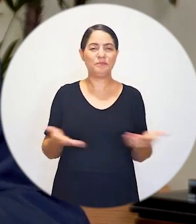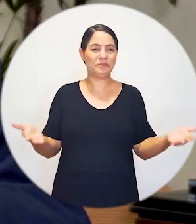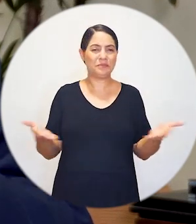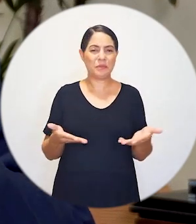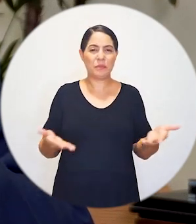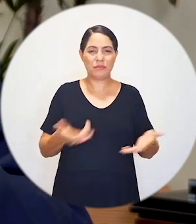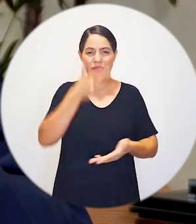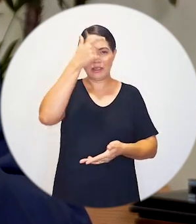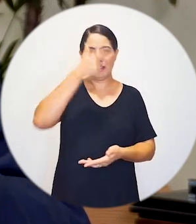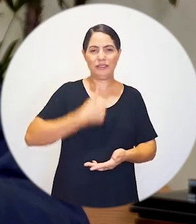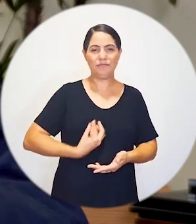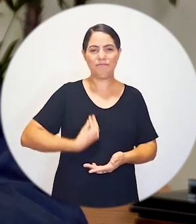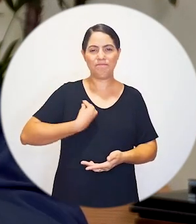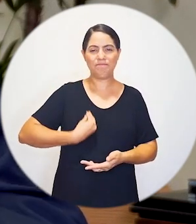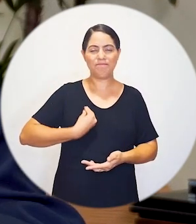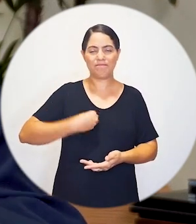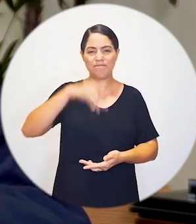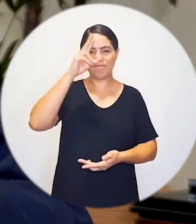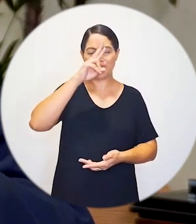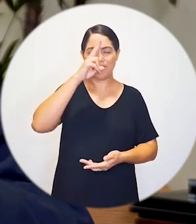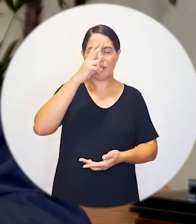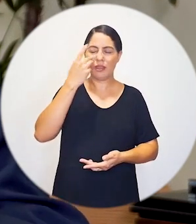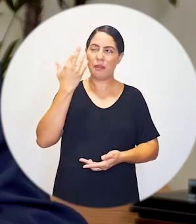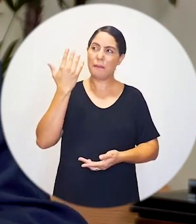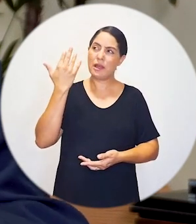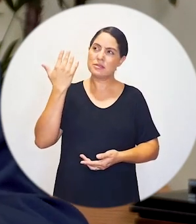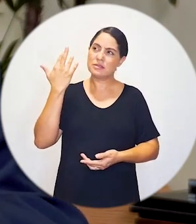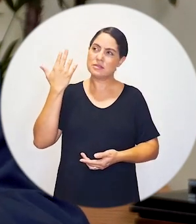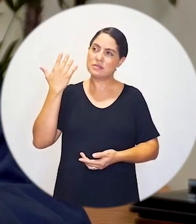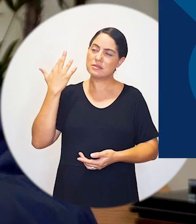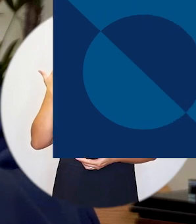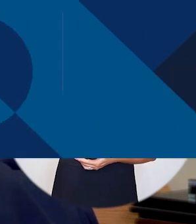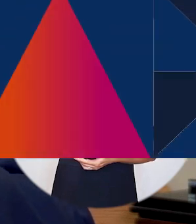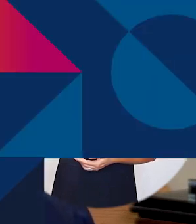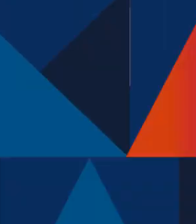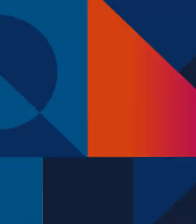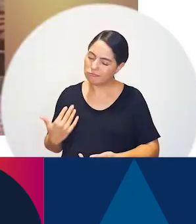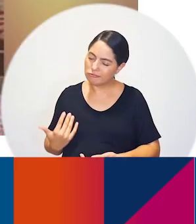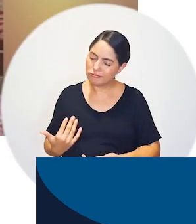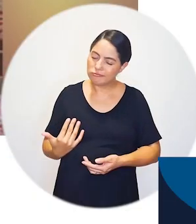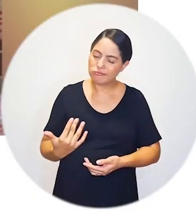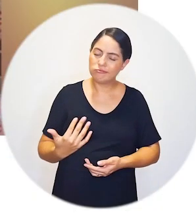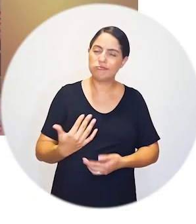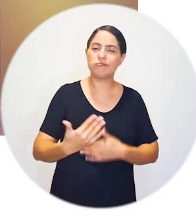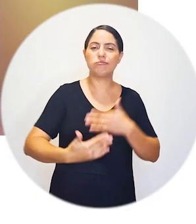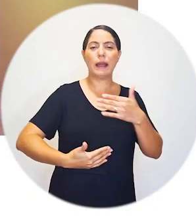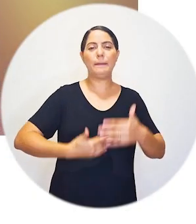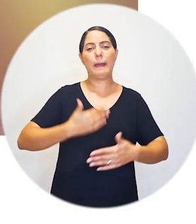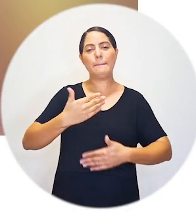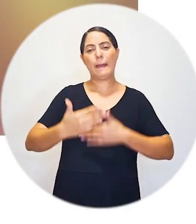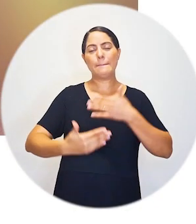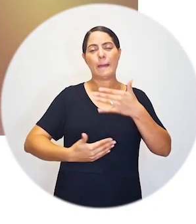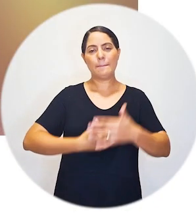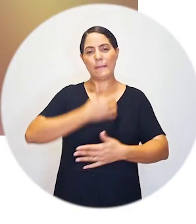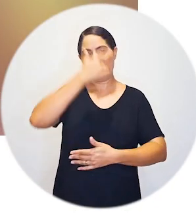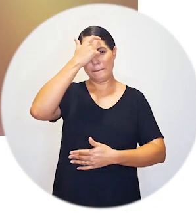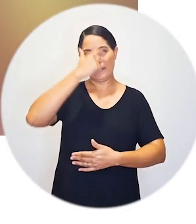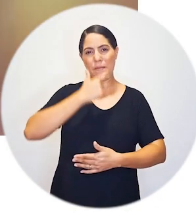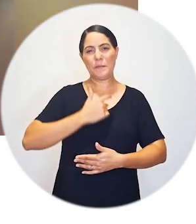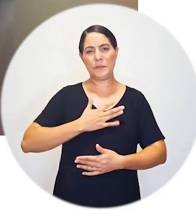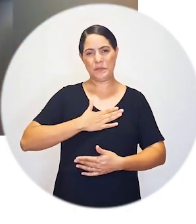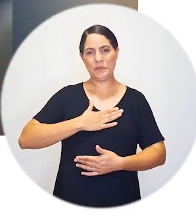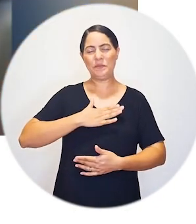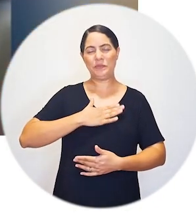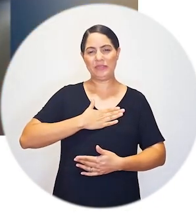aqui com esse passado, com essa caminhada, com esse desenvolvimento